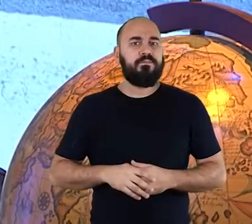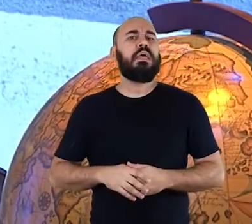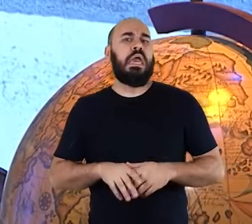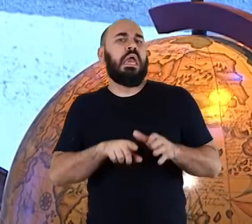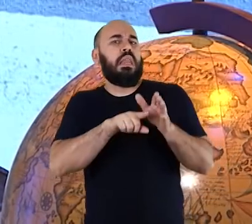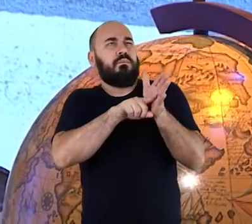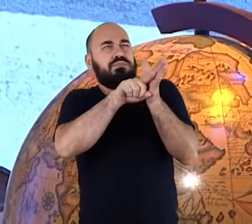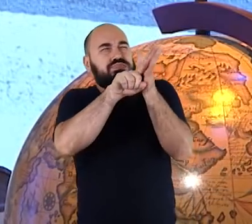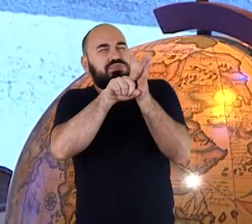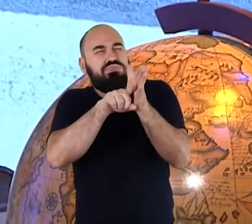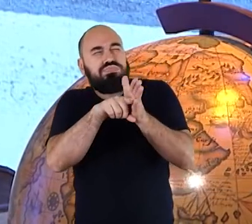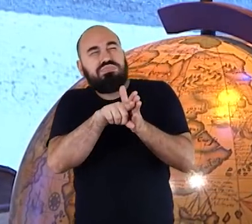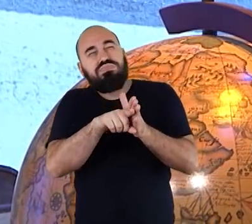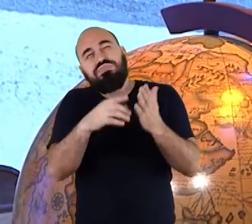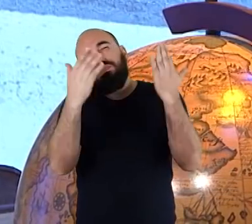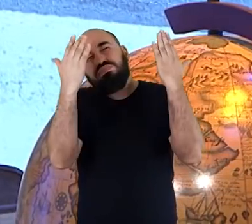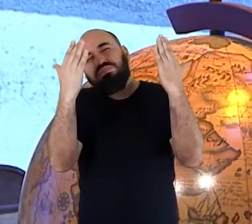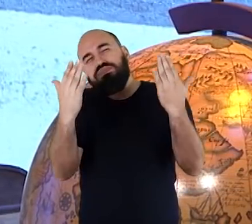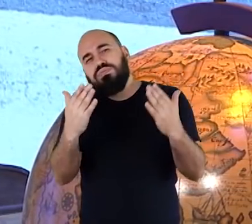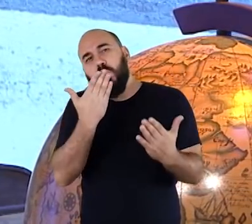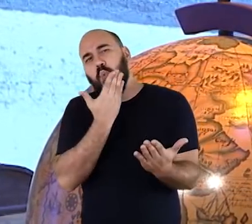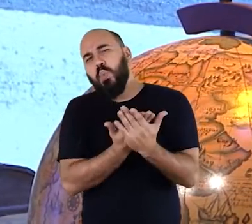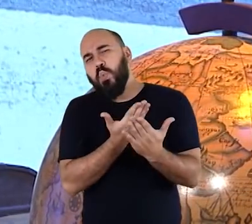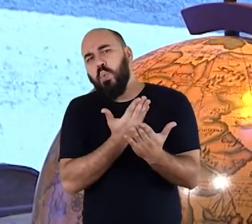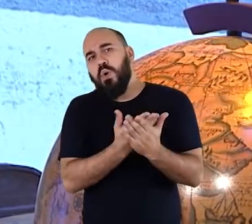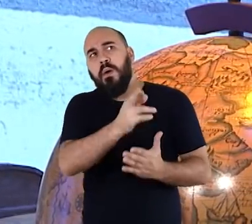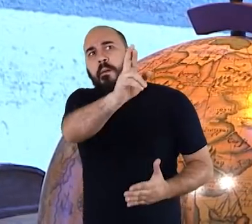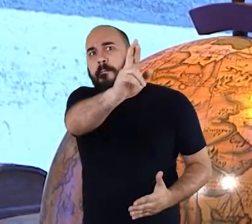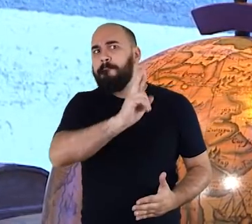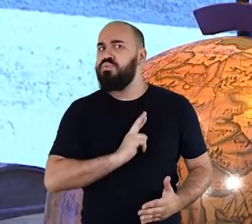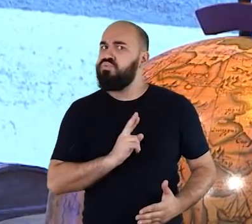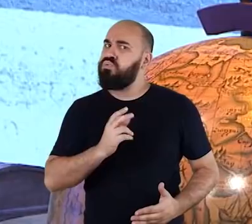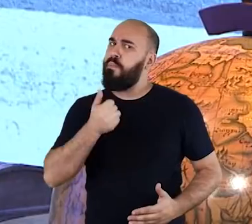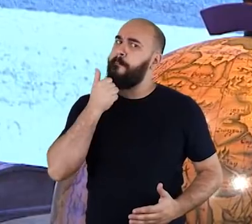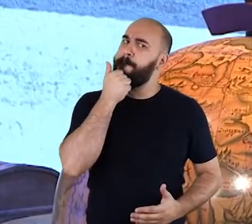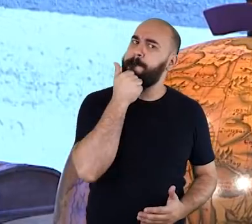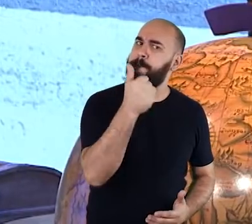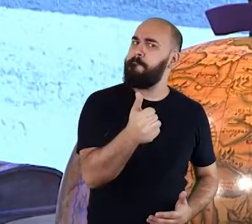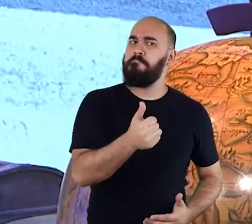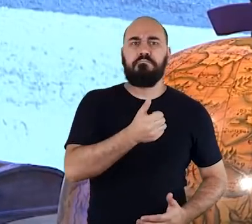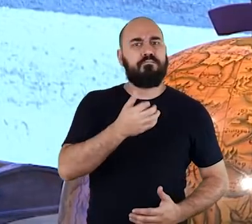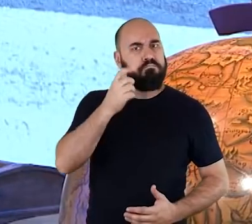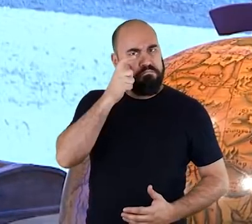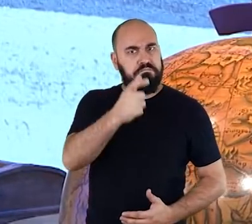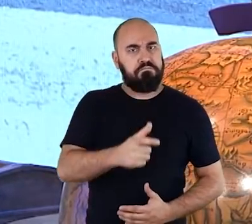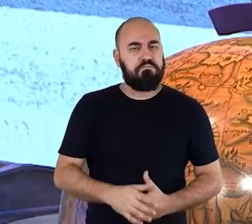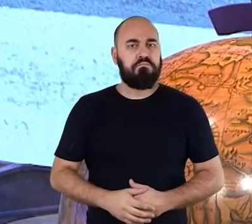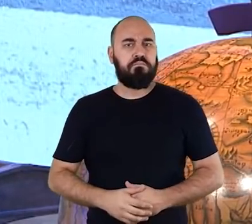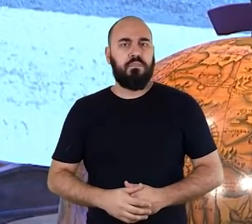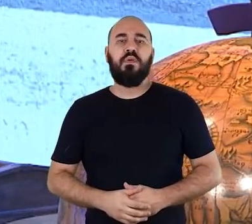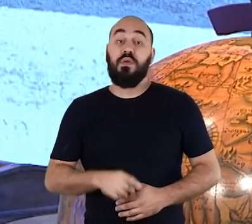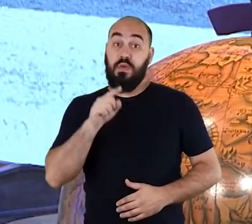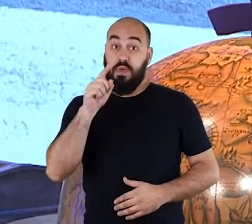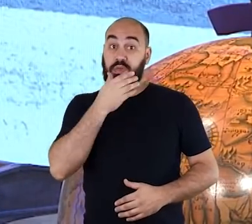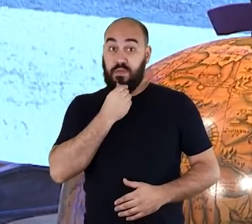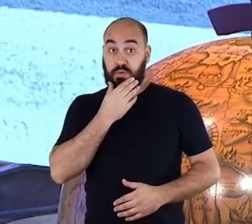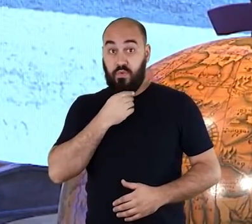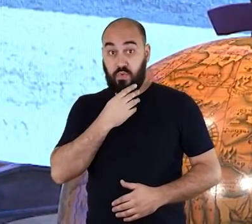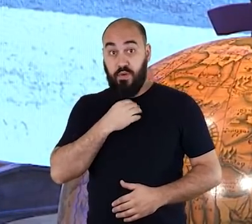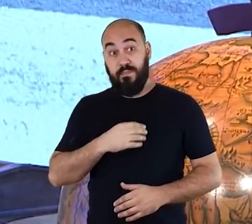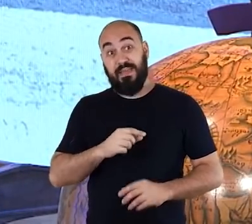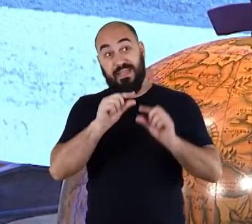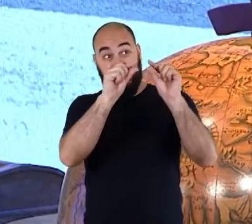epigráfico, produziu resultados muito interessantes. André Lemaire, na ocasião, afirmou que na linha 31, que